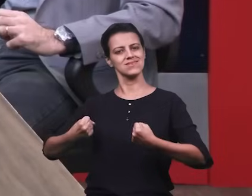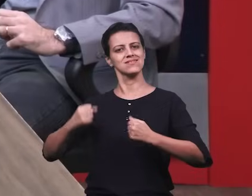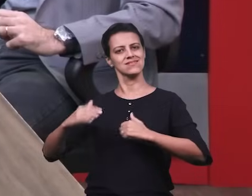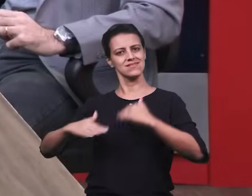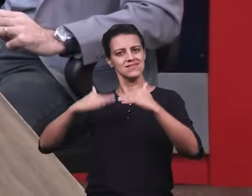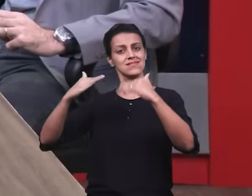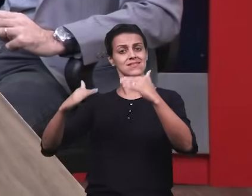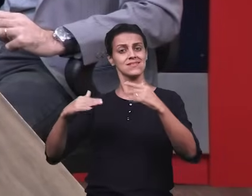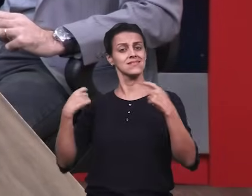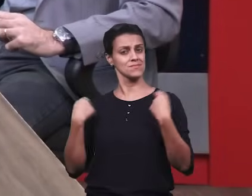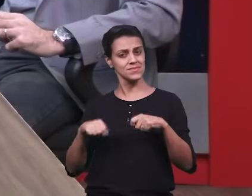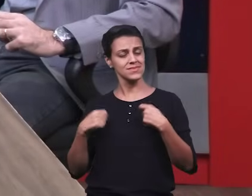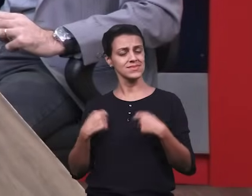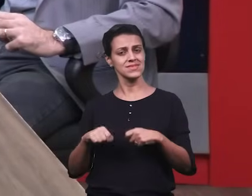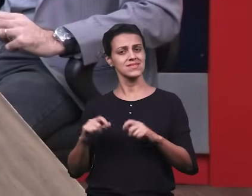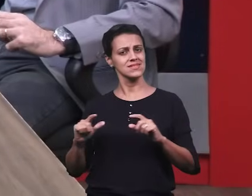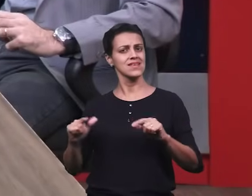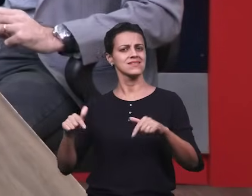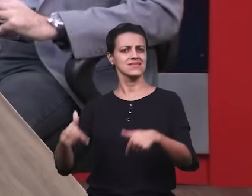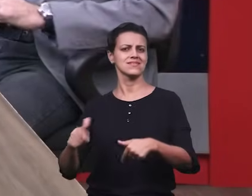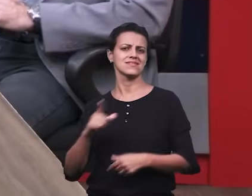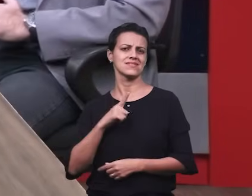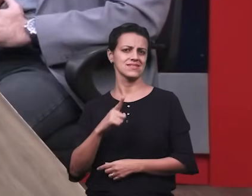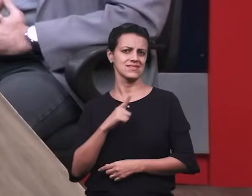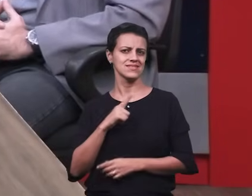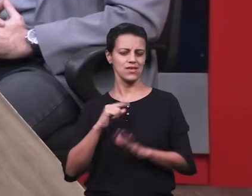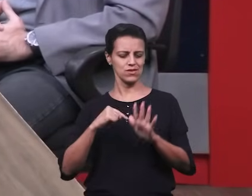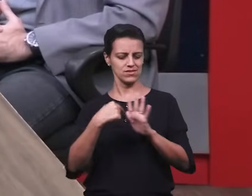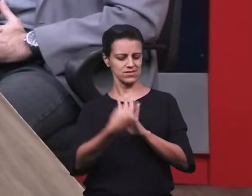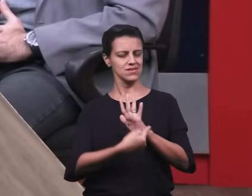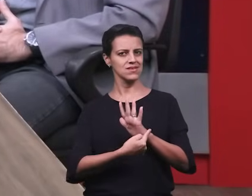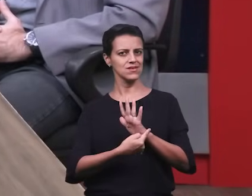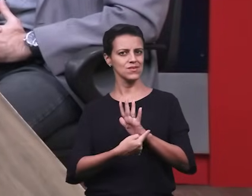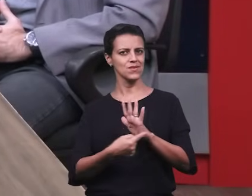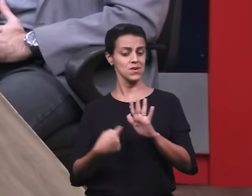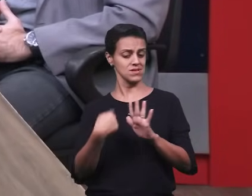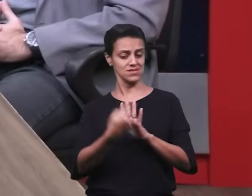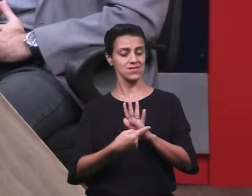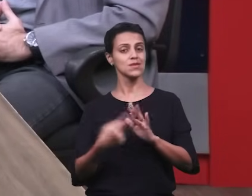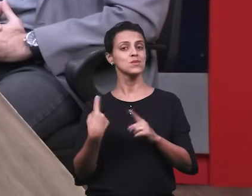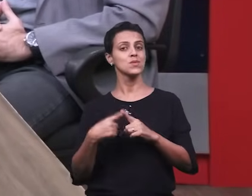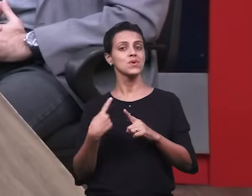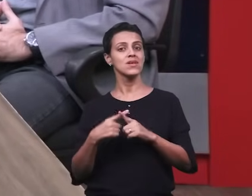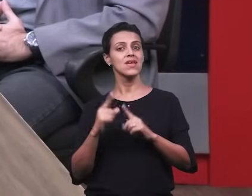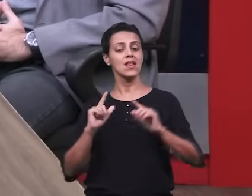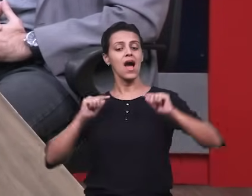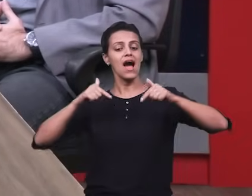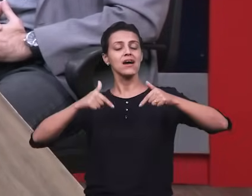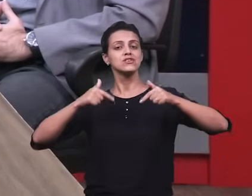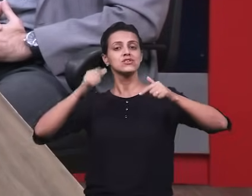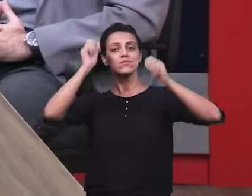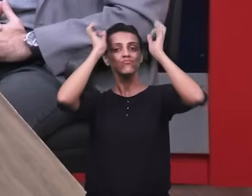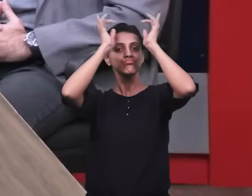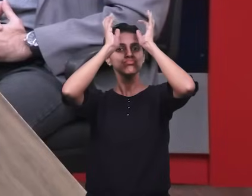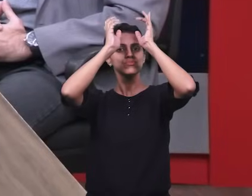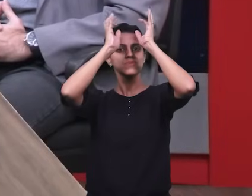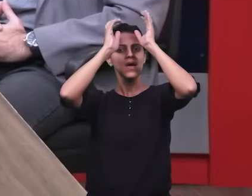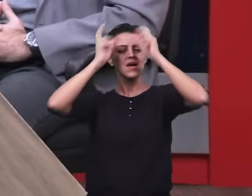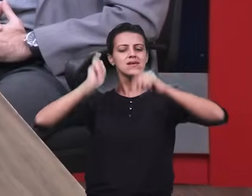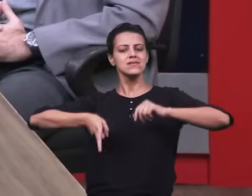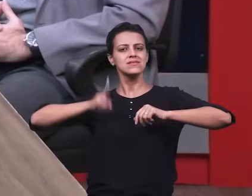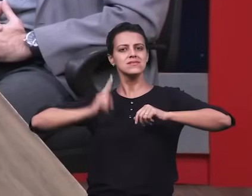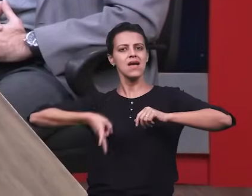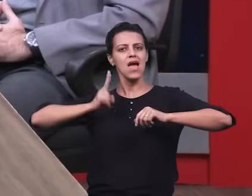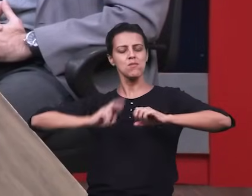é fundamental a ação desses órgãos dos sentidos, porque eles vão trabalhar para que o cérebro possa manter o comando